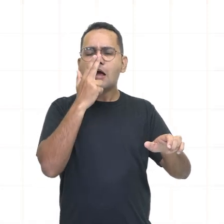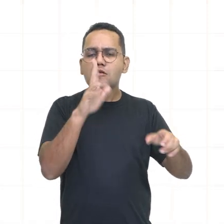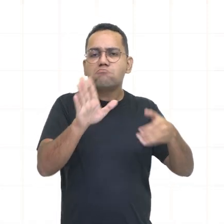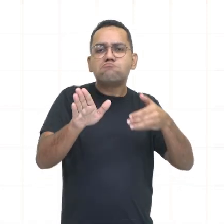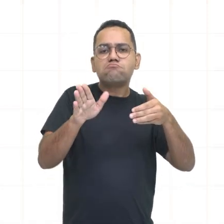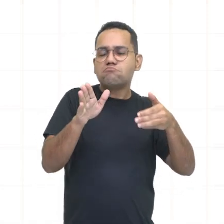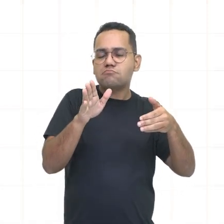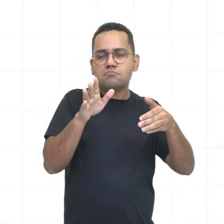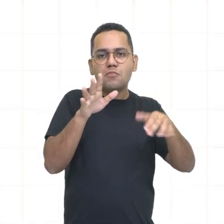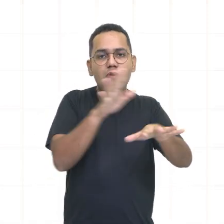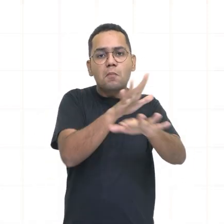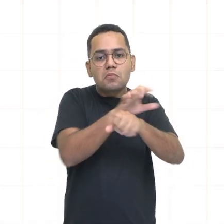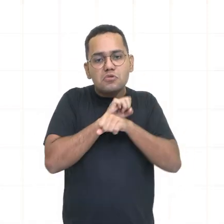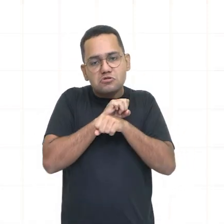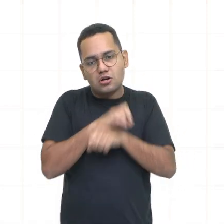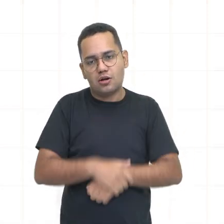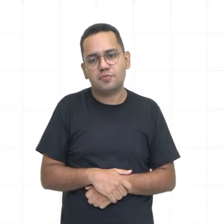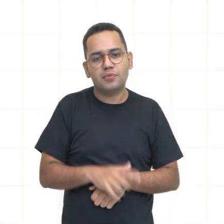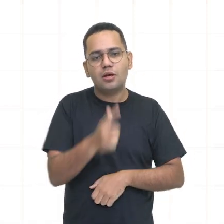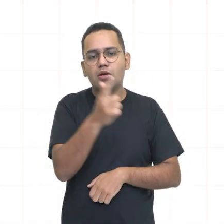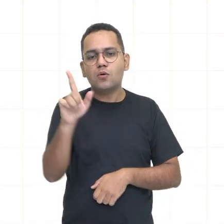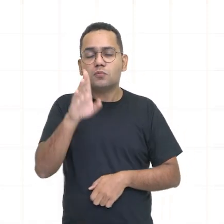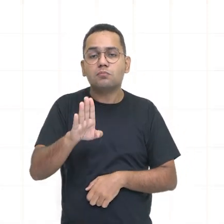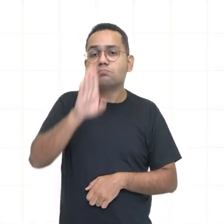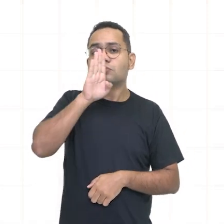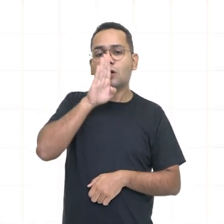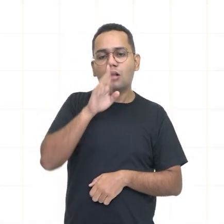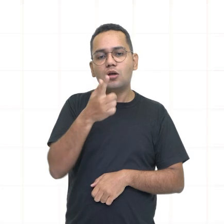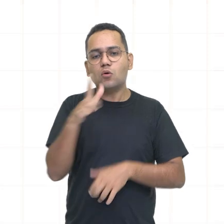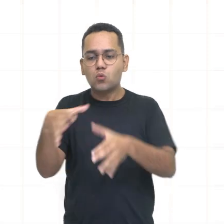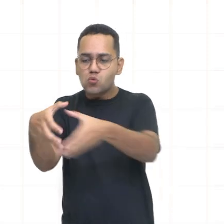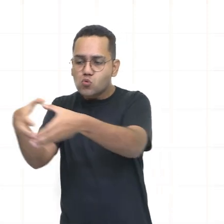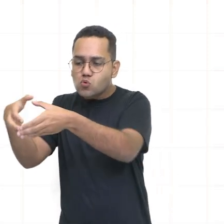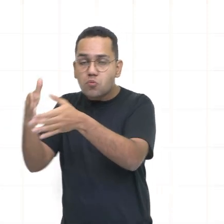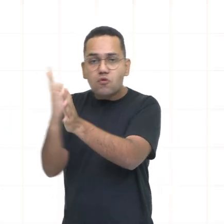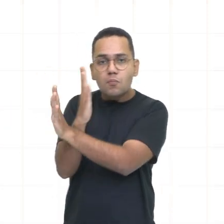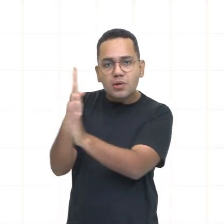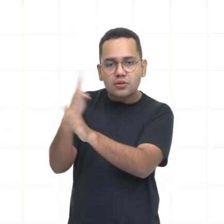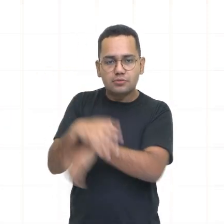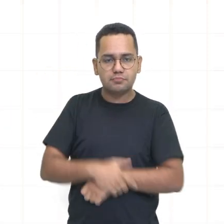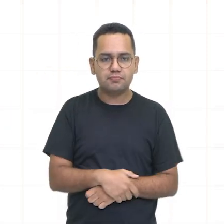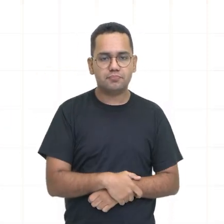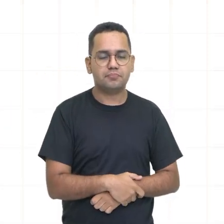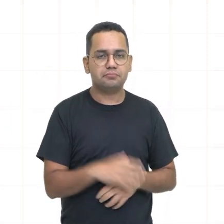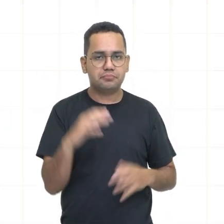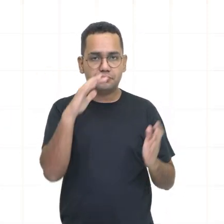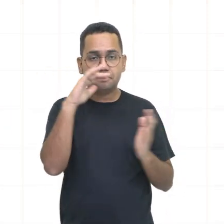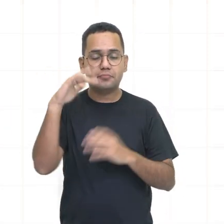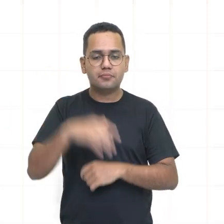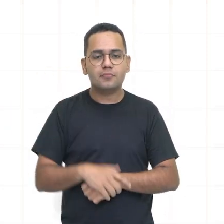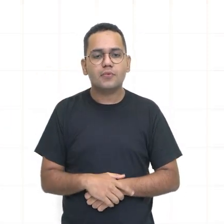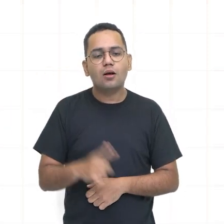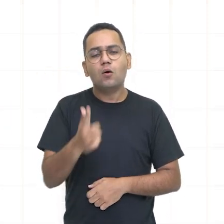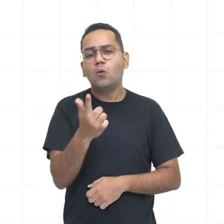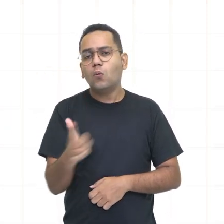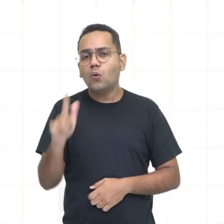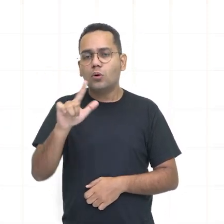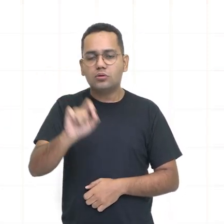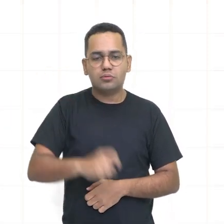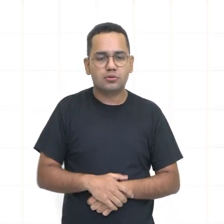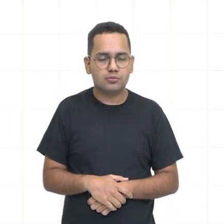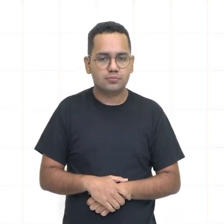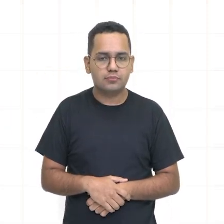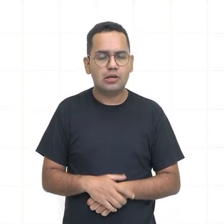perseguidas, certo? E também traumas psicológicos e sociais. As atrocidades desses regimes